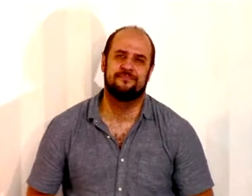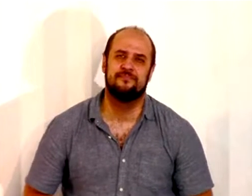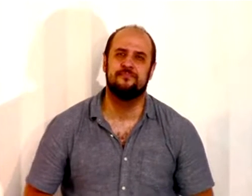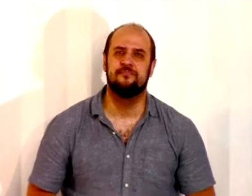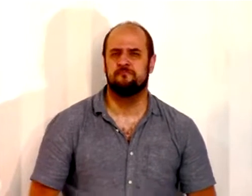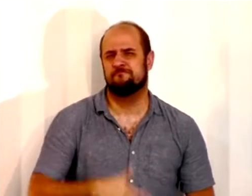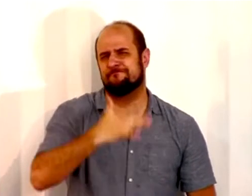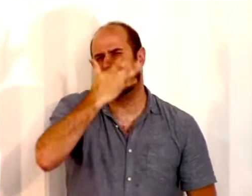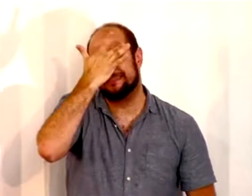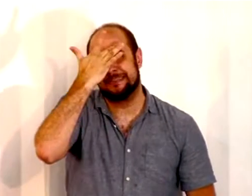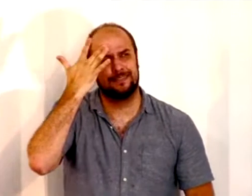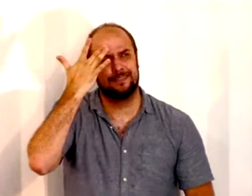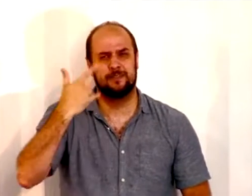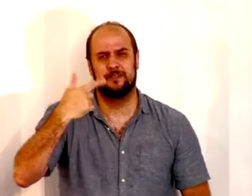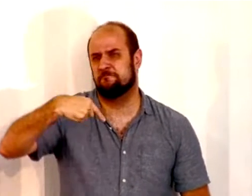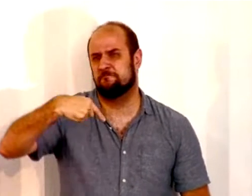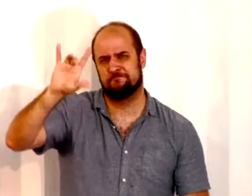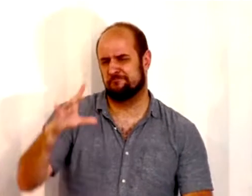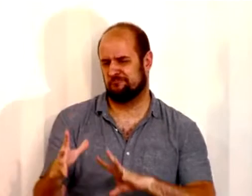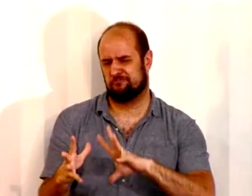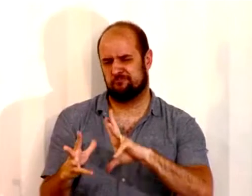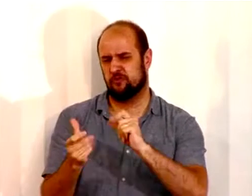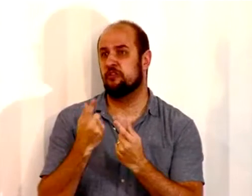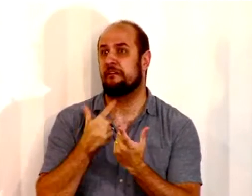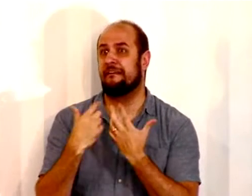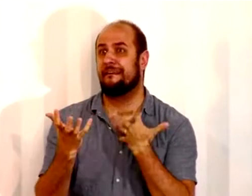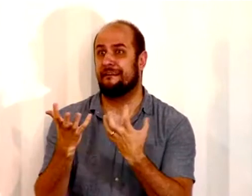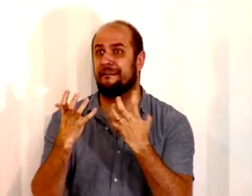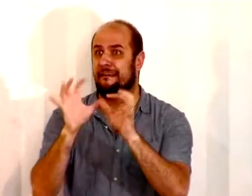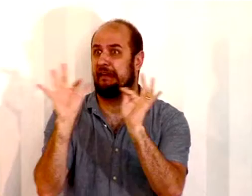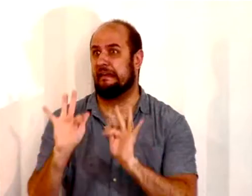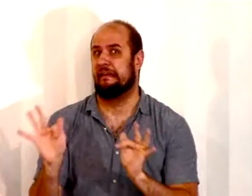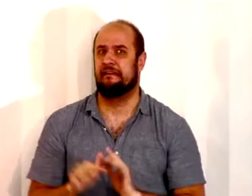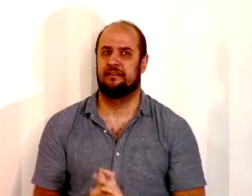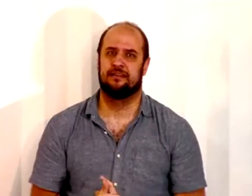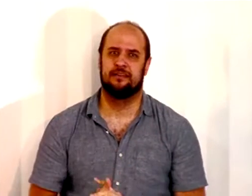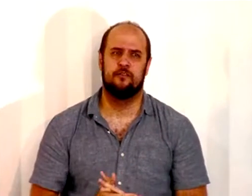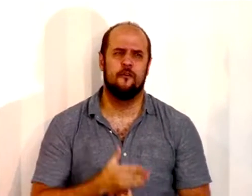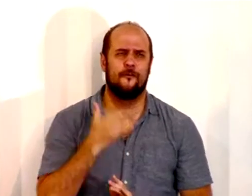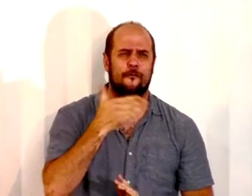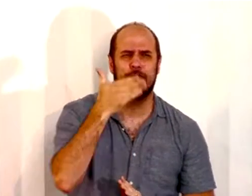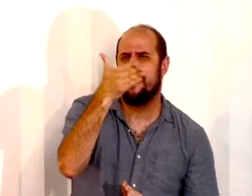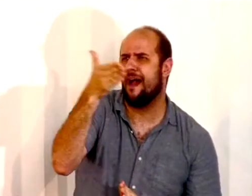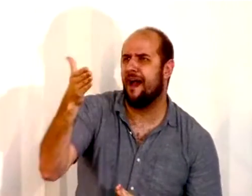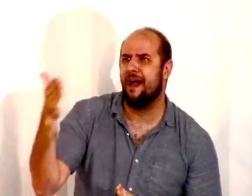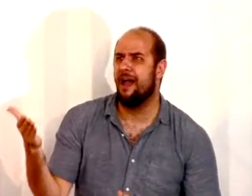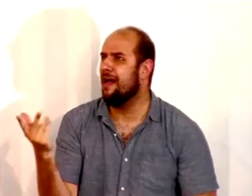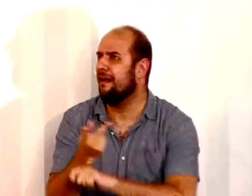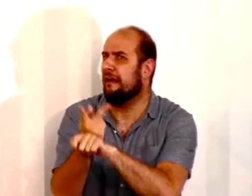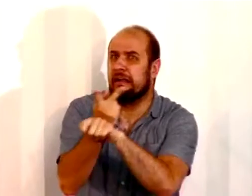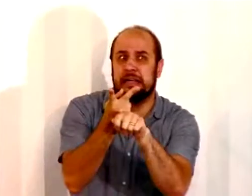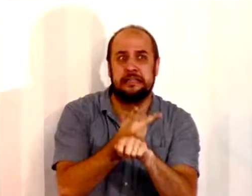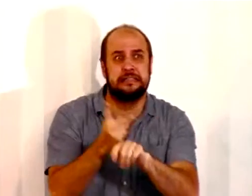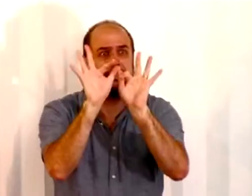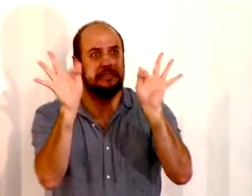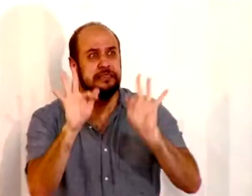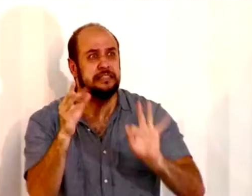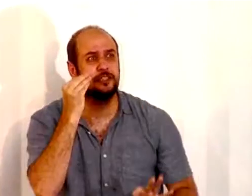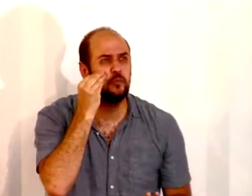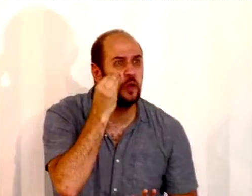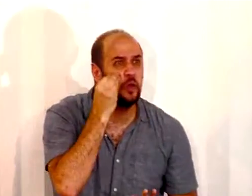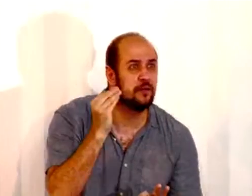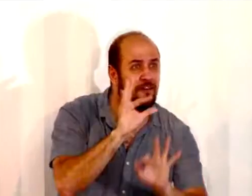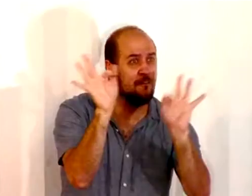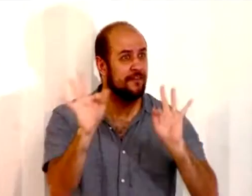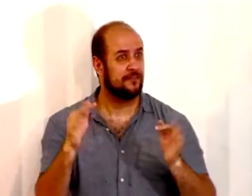pessoas estão por aí tentando ser feliz. Muitas pessoas estão tentando encontrar alguma forma, alguma maneira de experimentar a